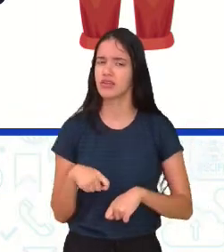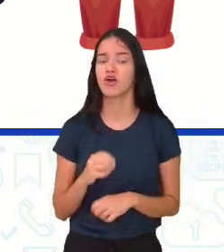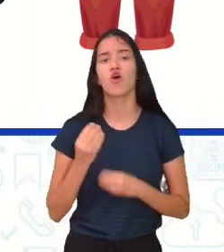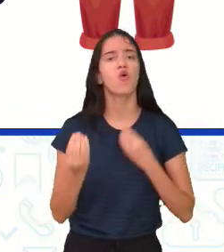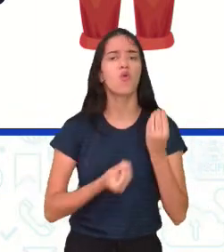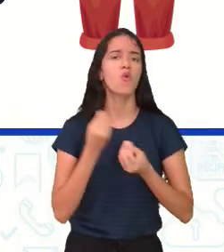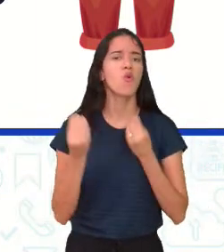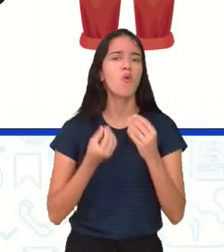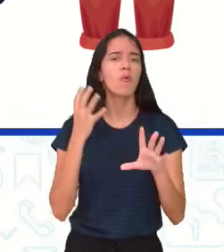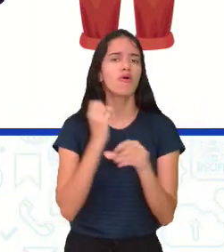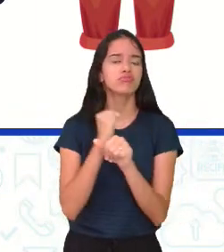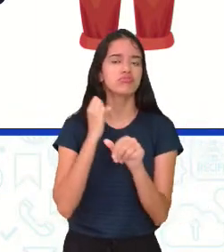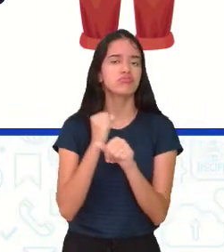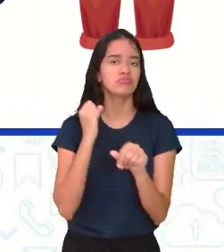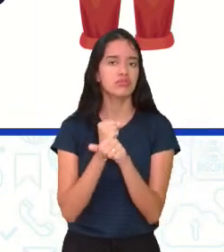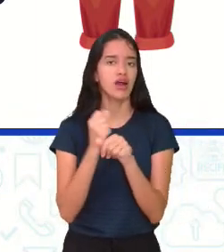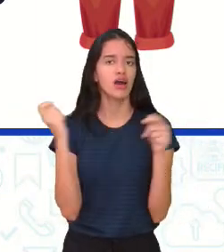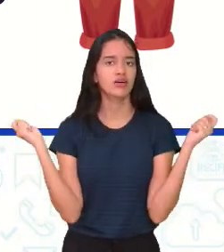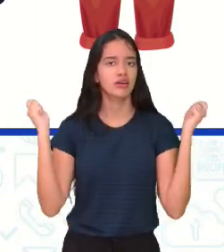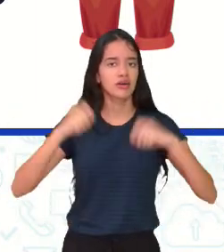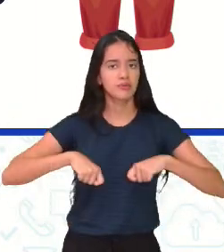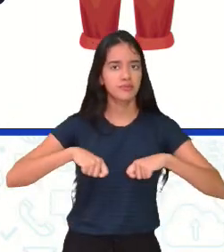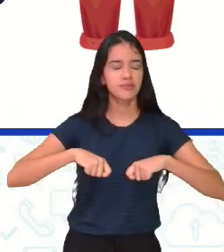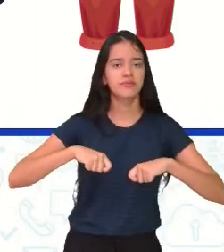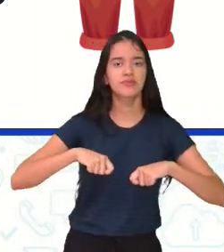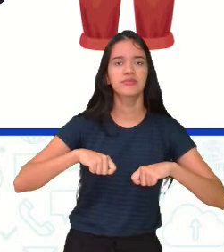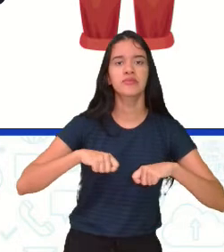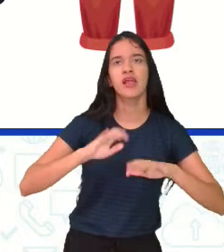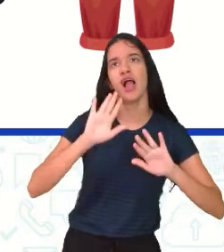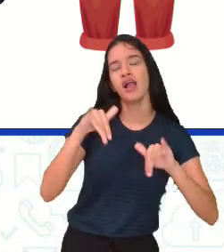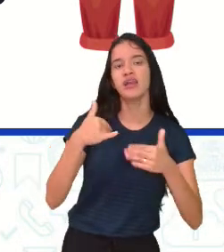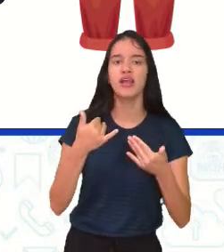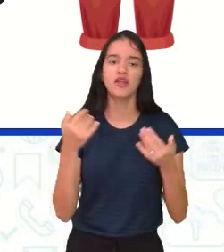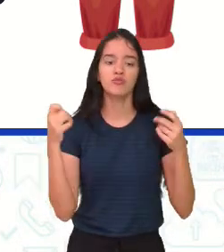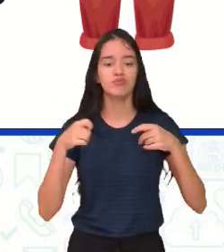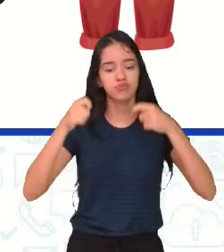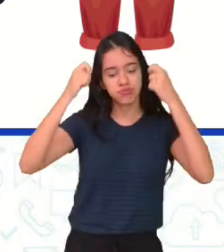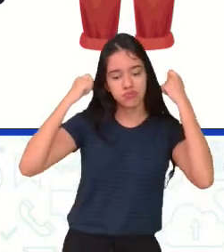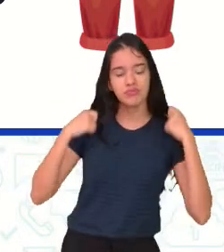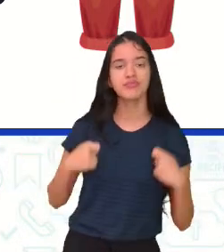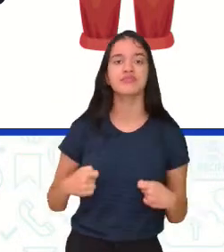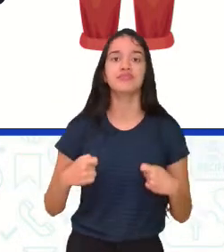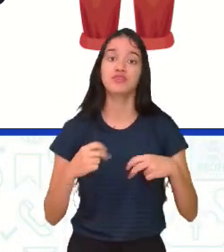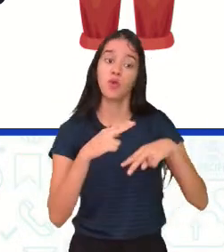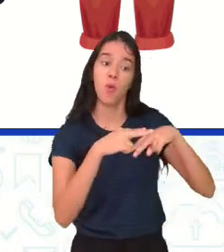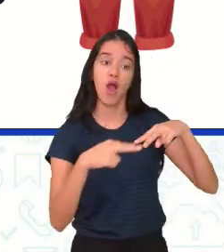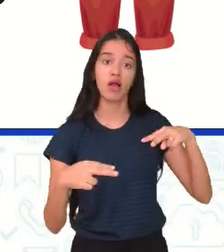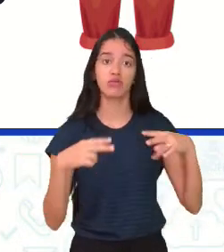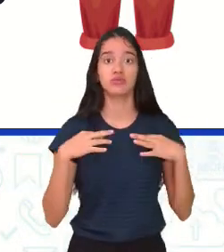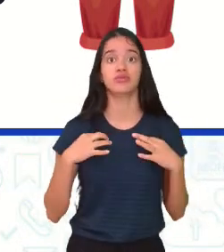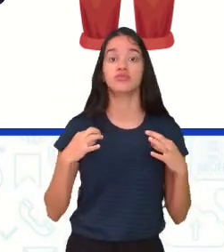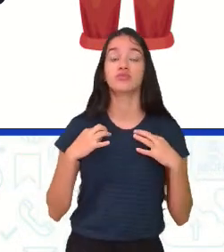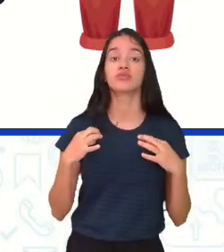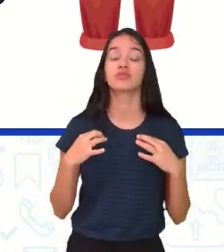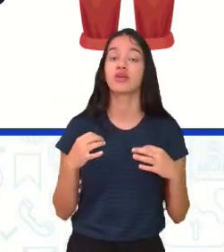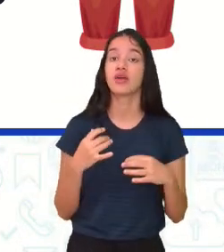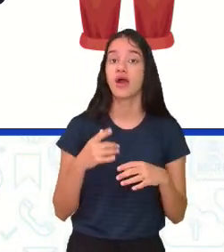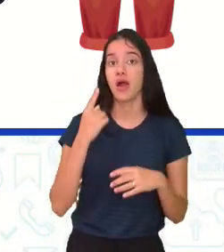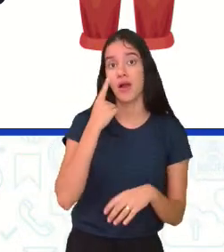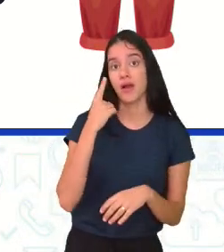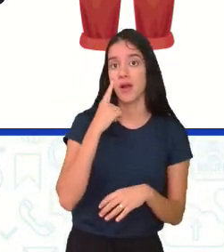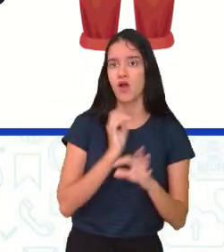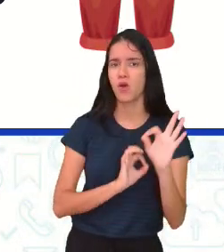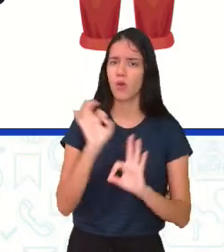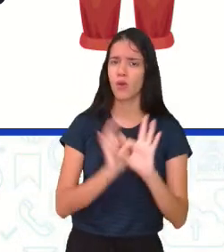Como é que eu calculo essas possibilidades de se vestir aí com essa calça e essa blusa? Acompanha aqui, eu montei